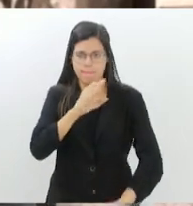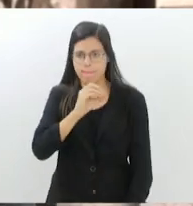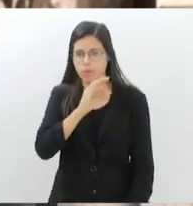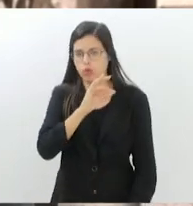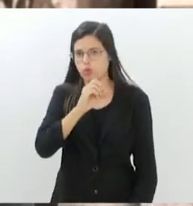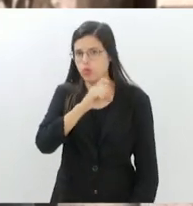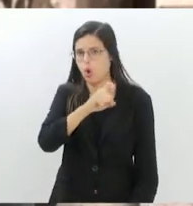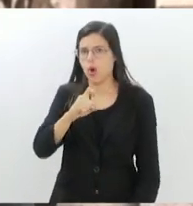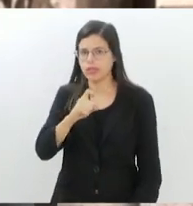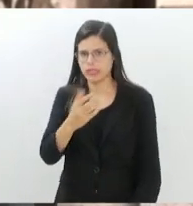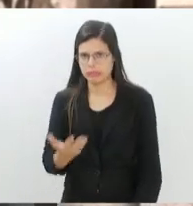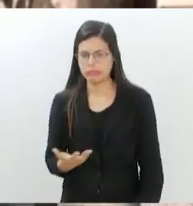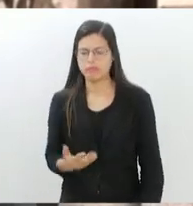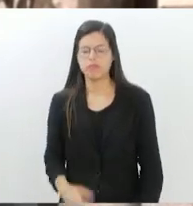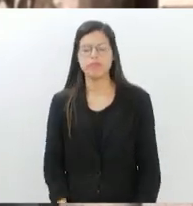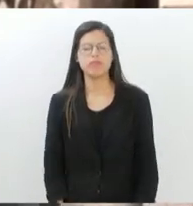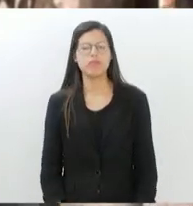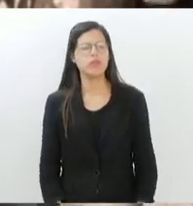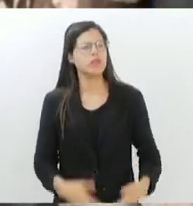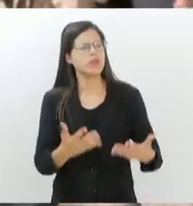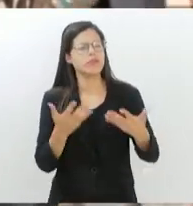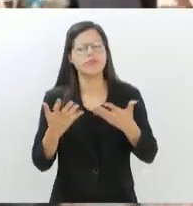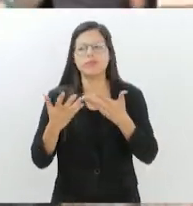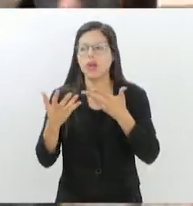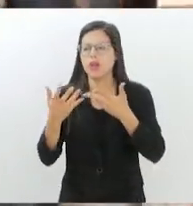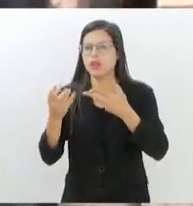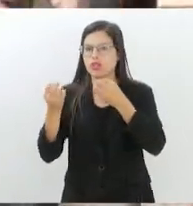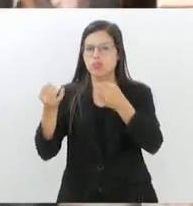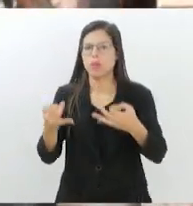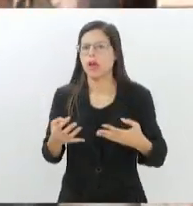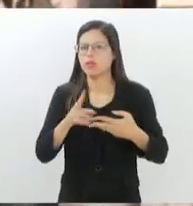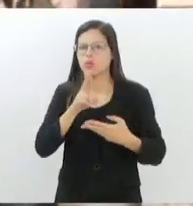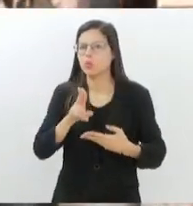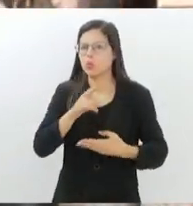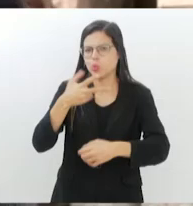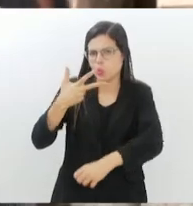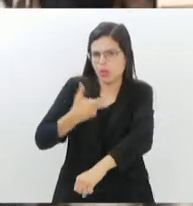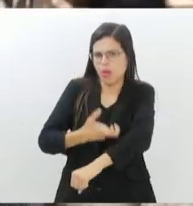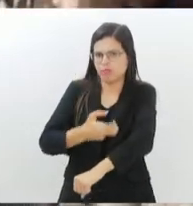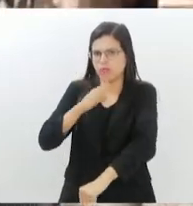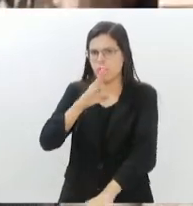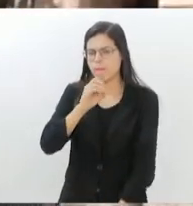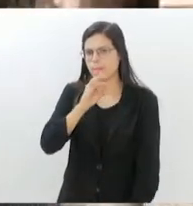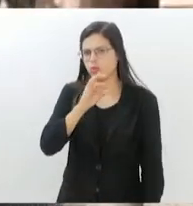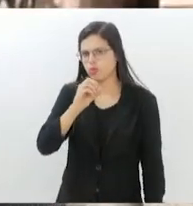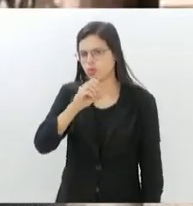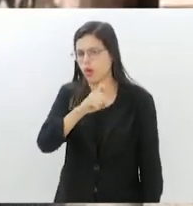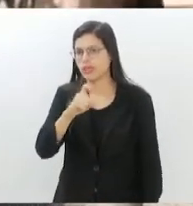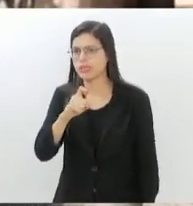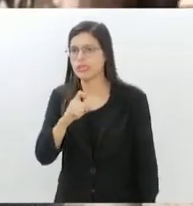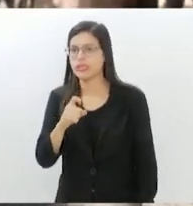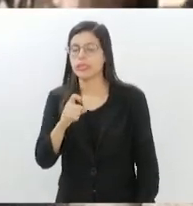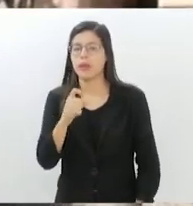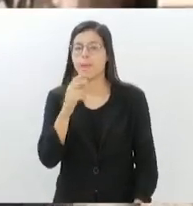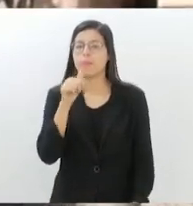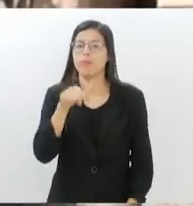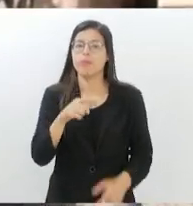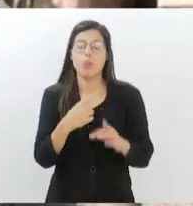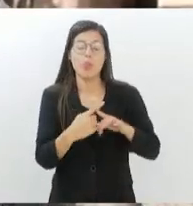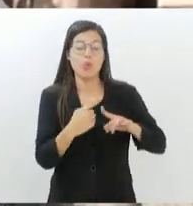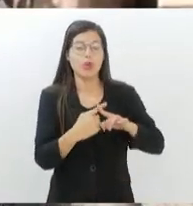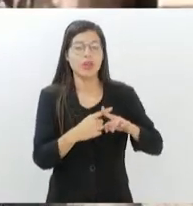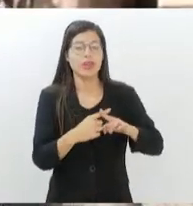também sobre o uso do Botox nesse tipo de tratamento. É porque o Botox faz mais ou menos o mesmo